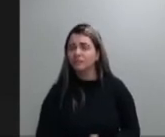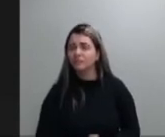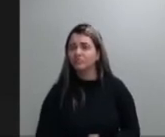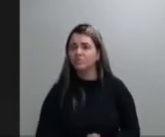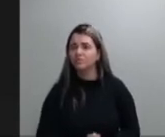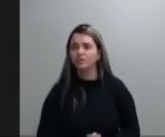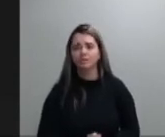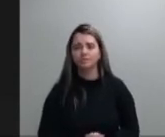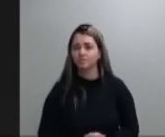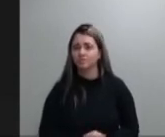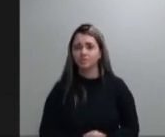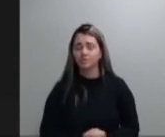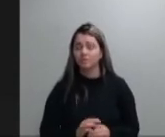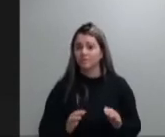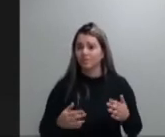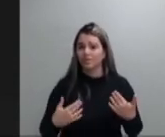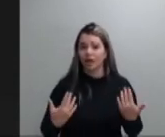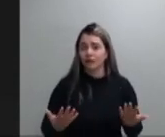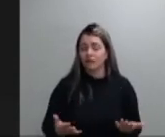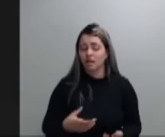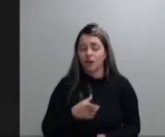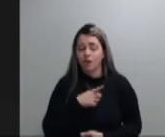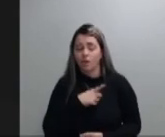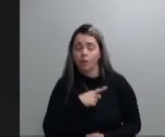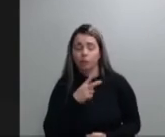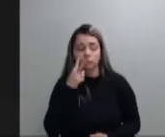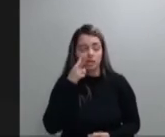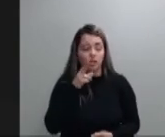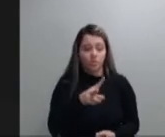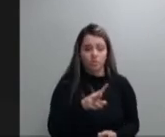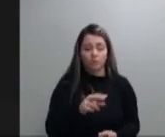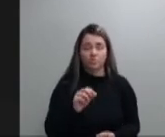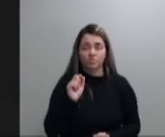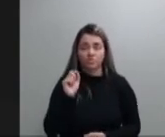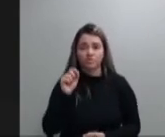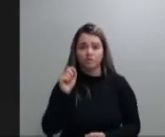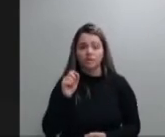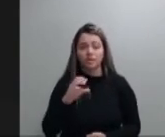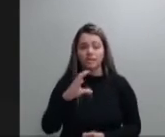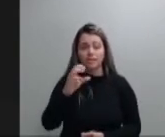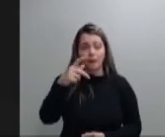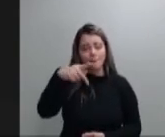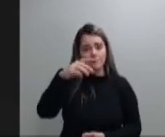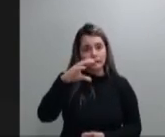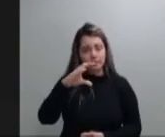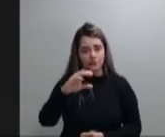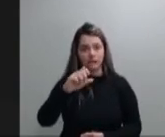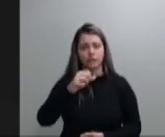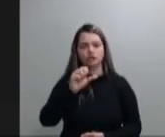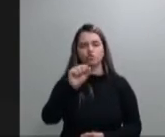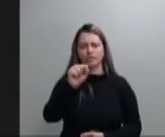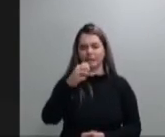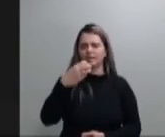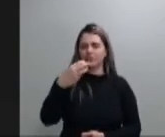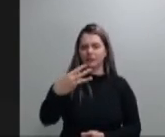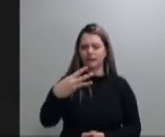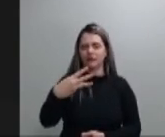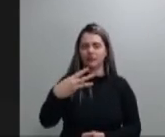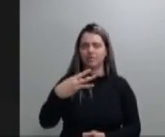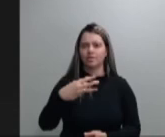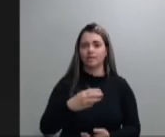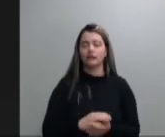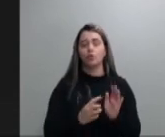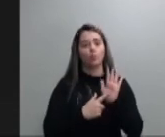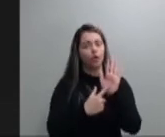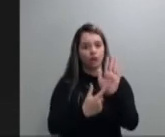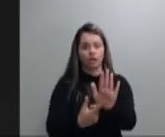considerando que o recurso está sendo submetido ao CPC de 73 e à vista da fundamentação apresentada